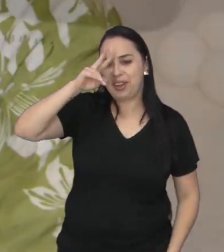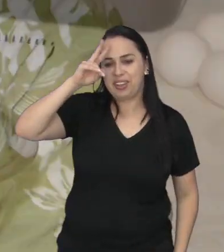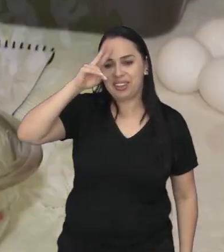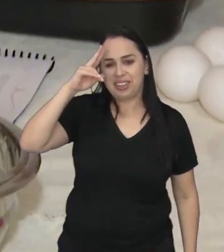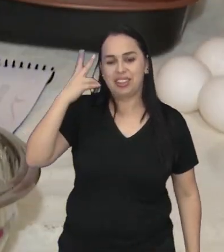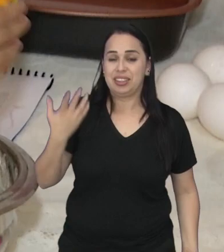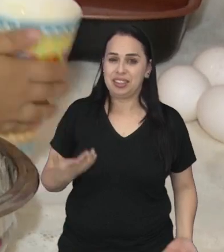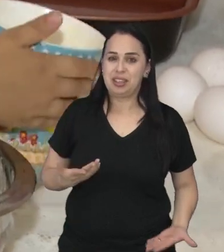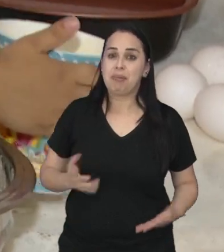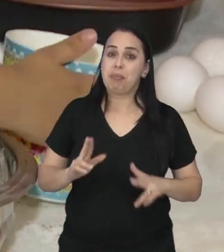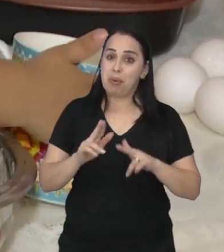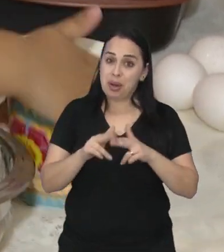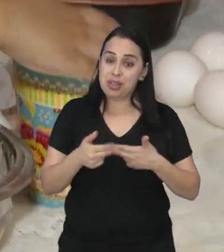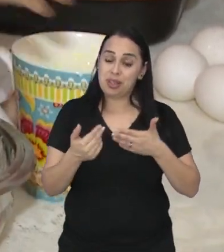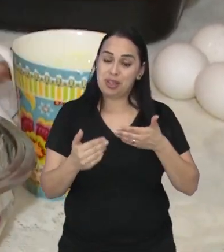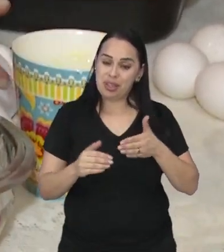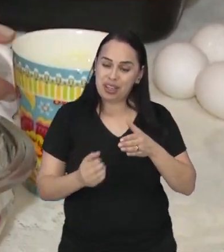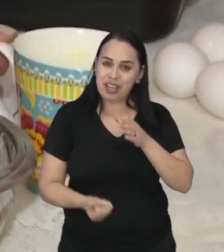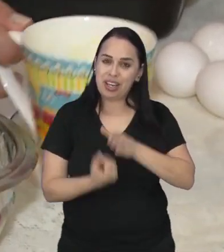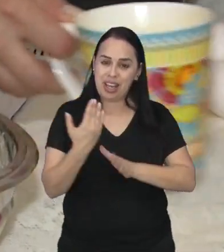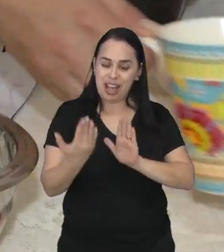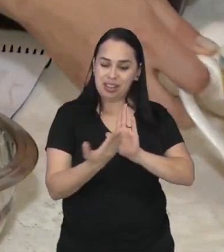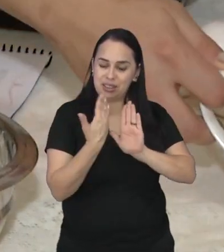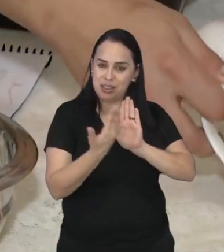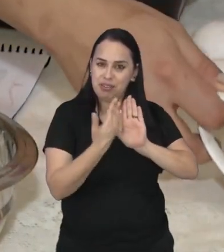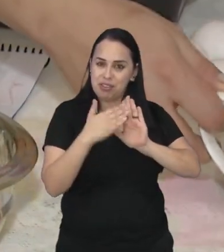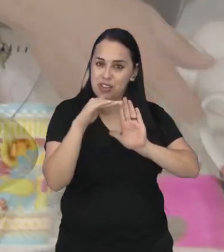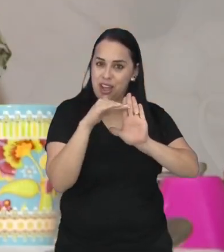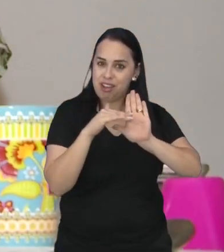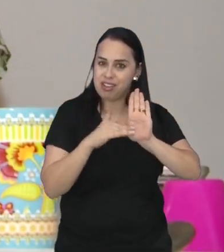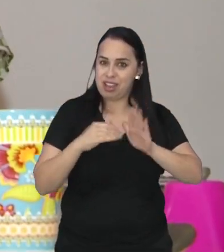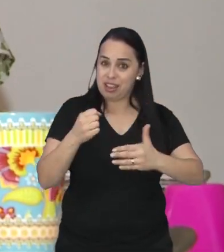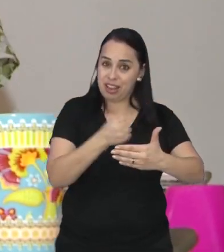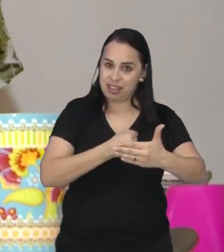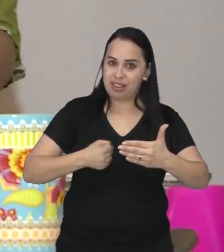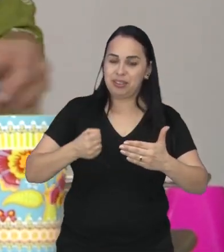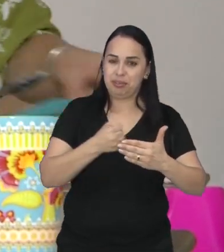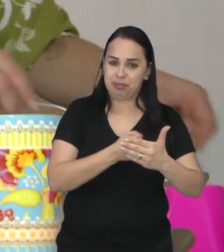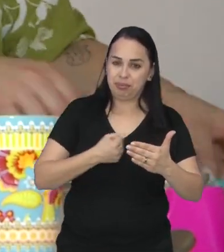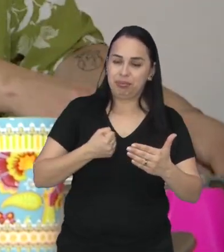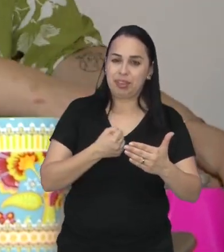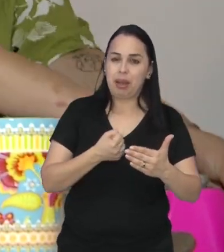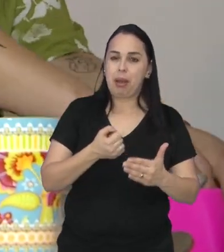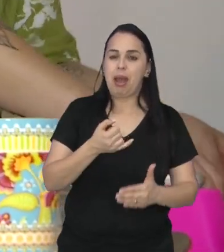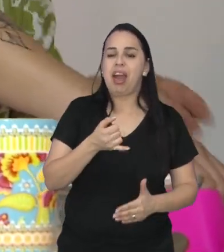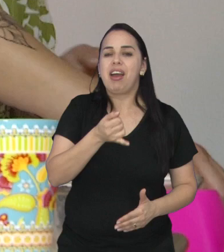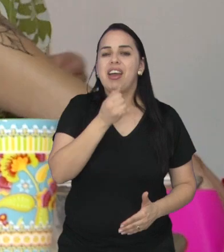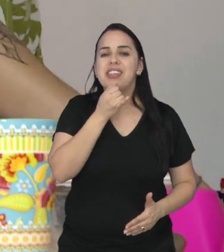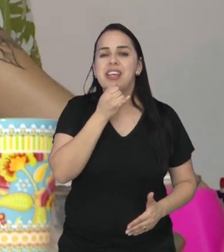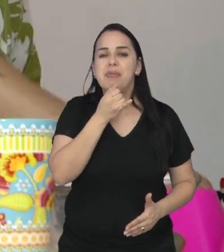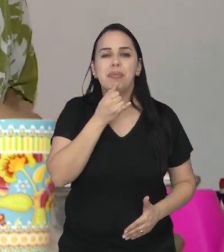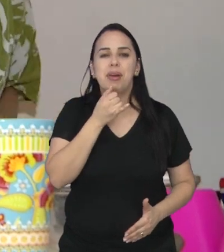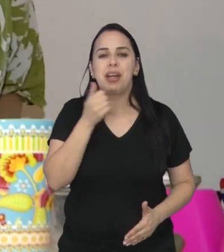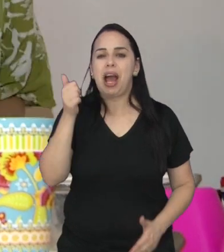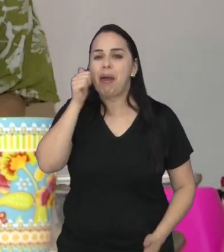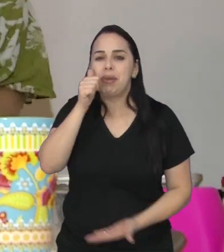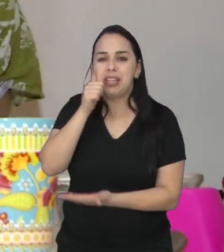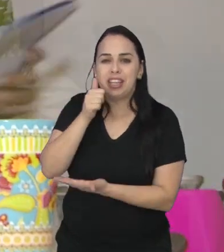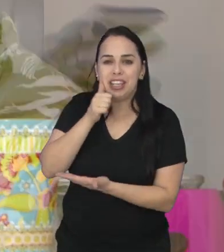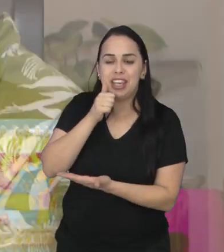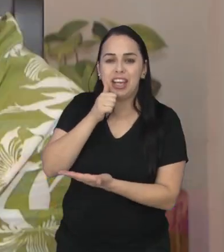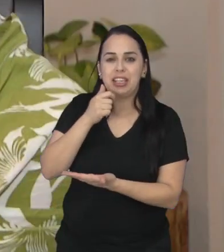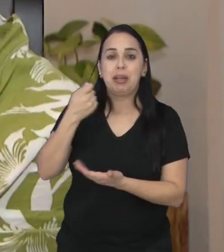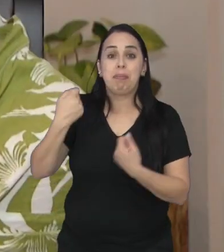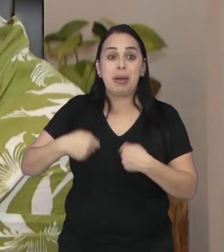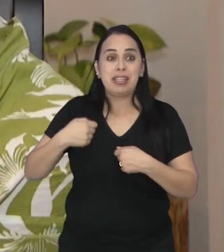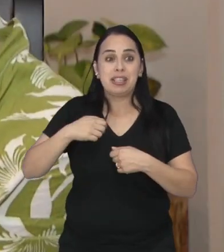dia. E aí foi assim que eu criei o livro de receita contada. Entendeu? Que é como se fosse um desafio de uma menininha